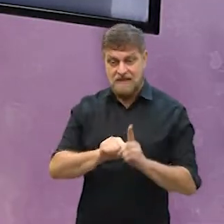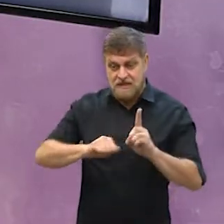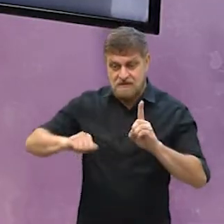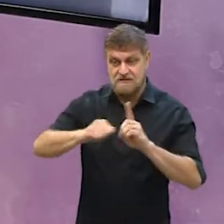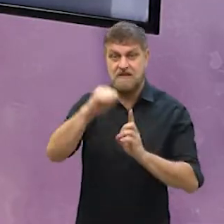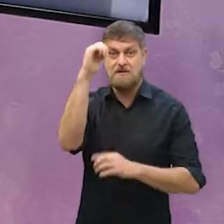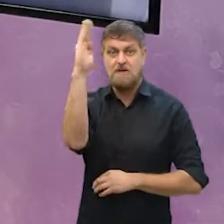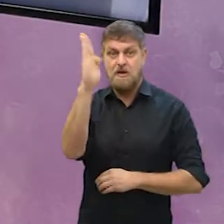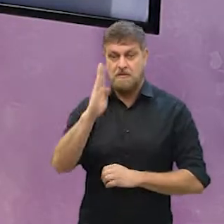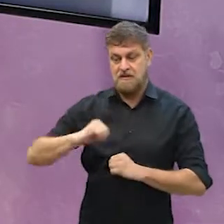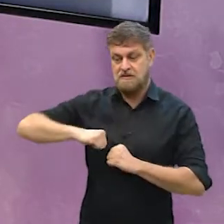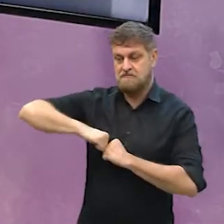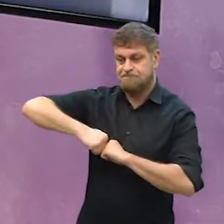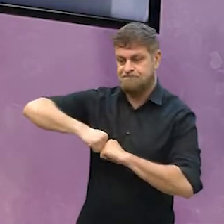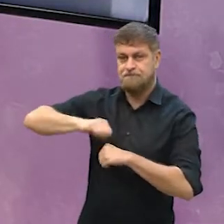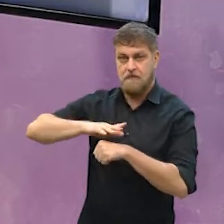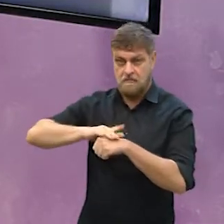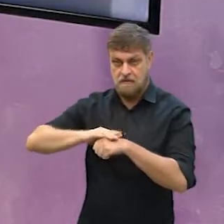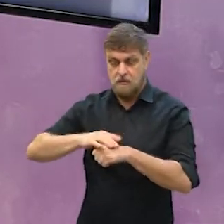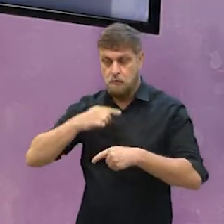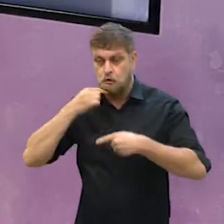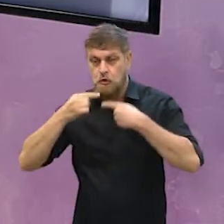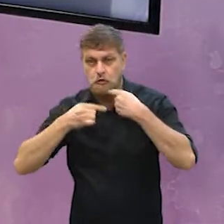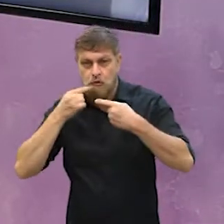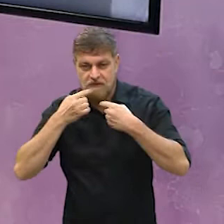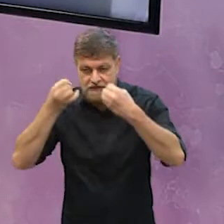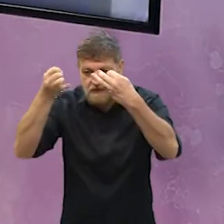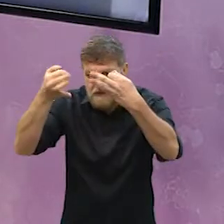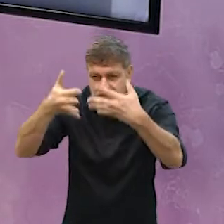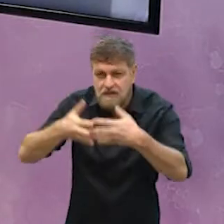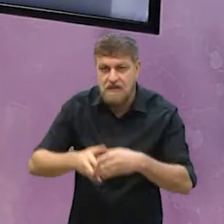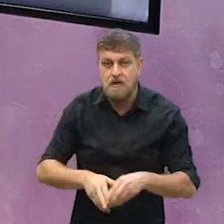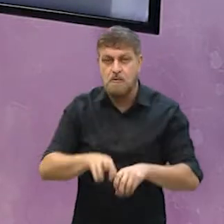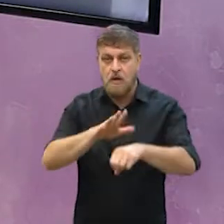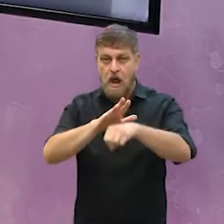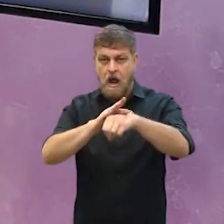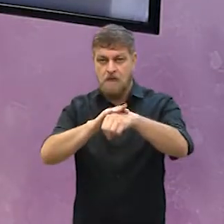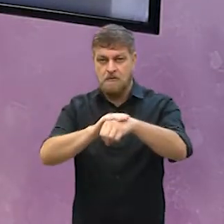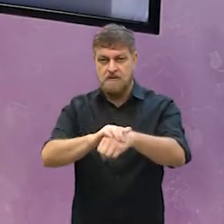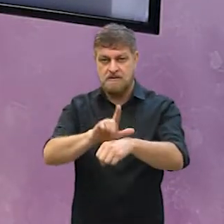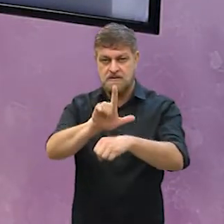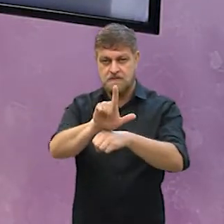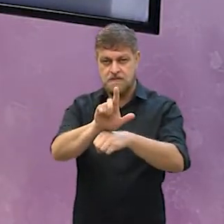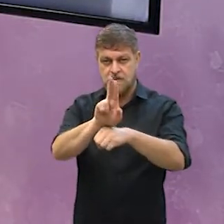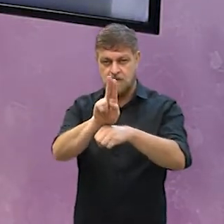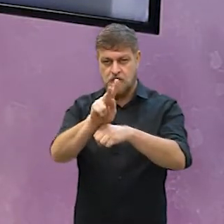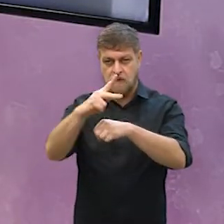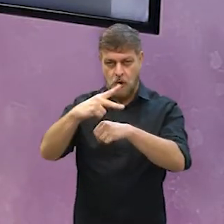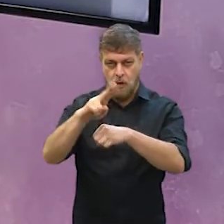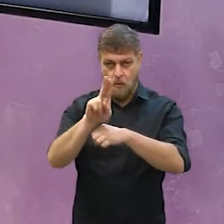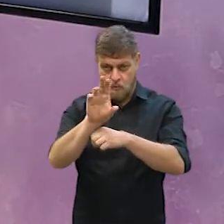reumatologia e ele que tá tirando todas as dúvidas sobre lúpus Doutor a gente falou aí